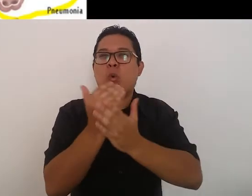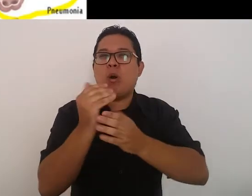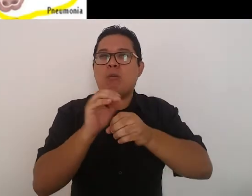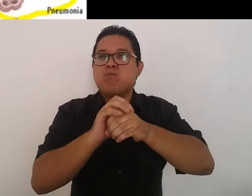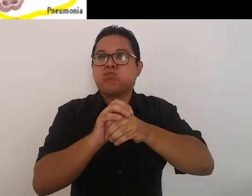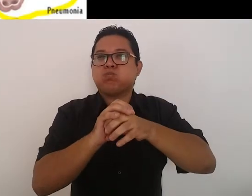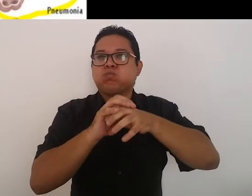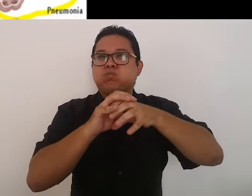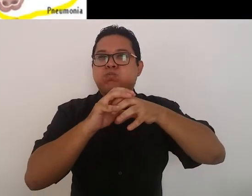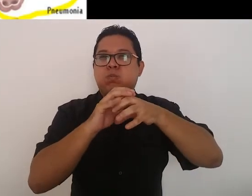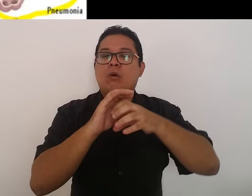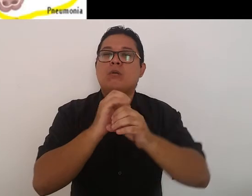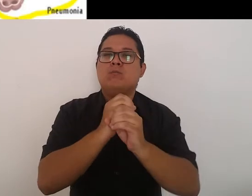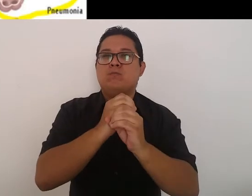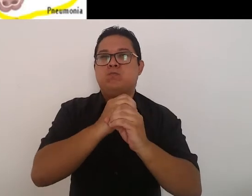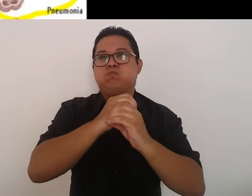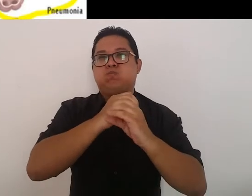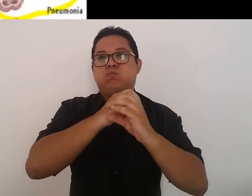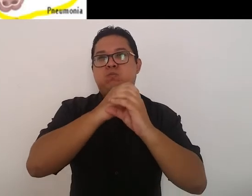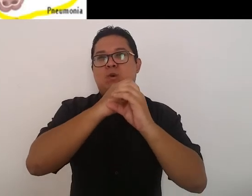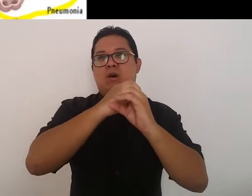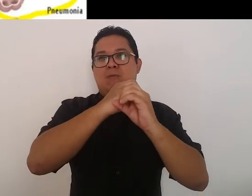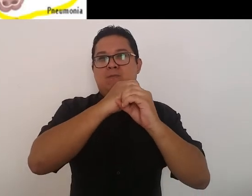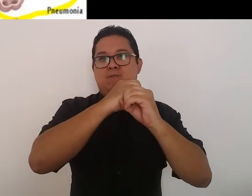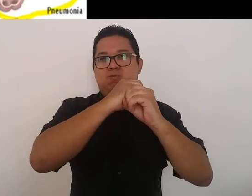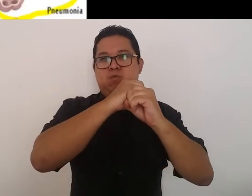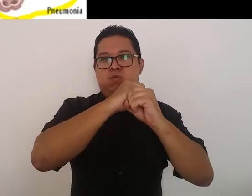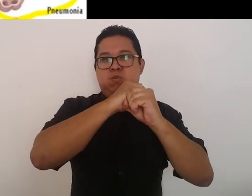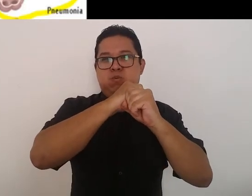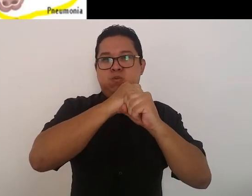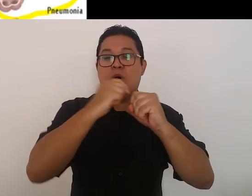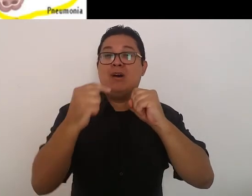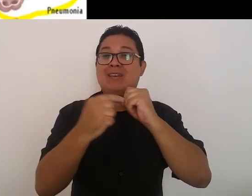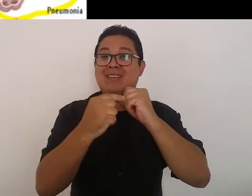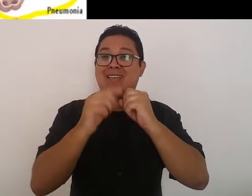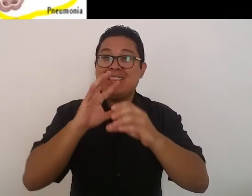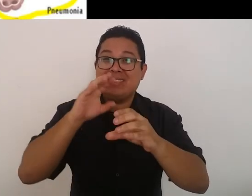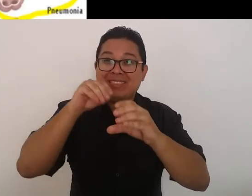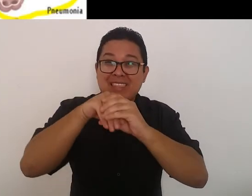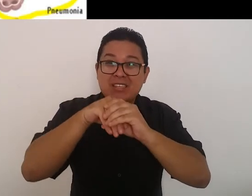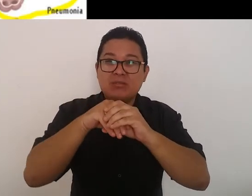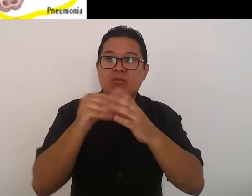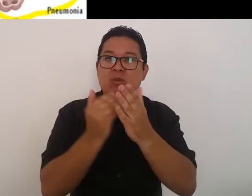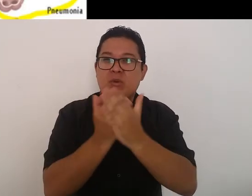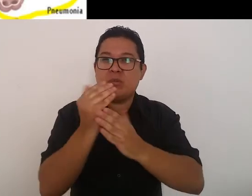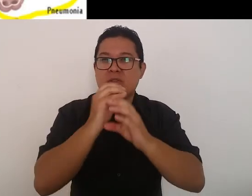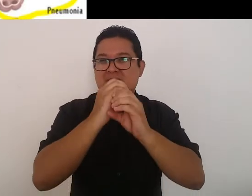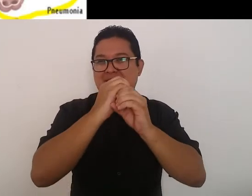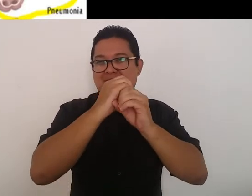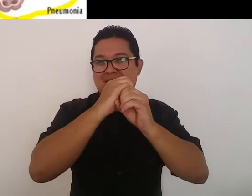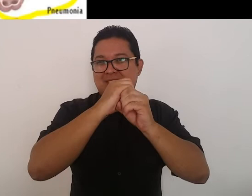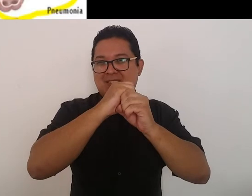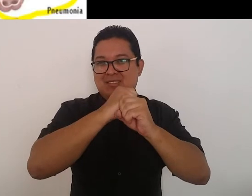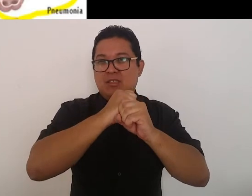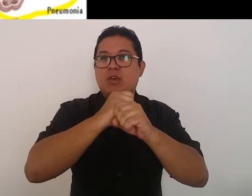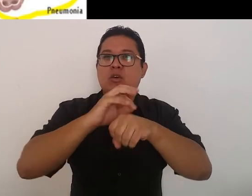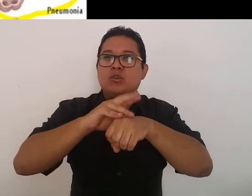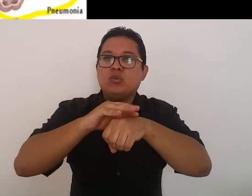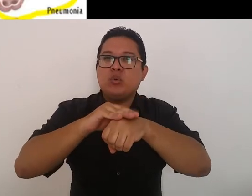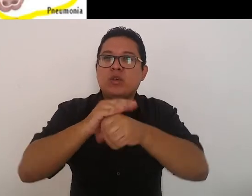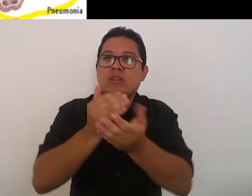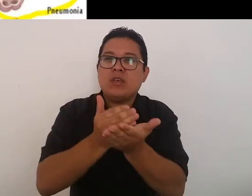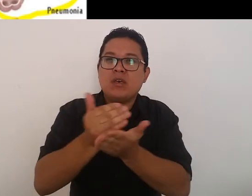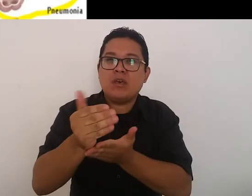problema de que vai formando uma inflamação ali, tá? E vai levar um caso de uma